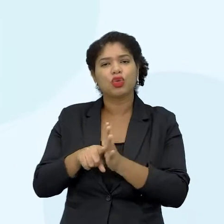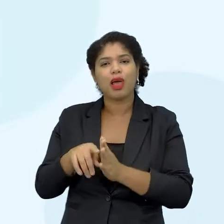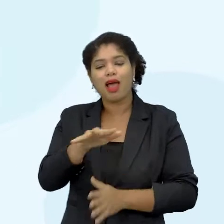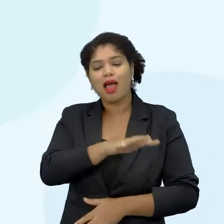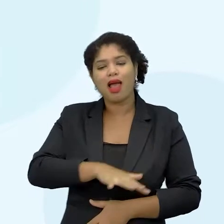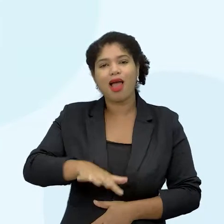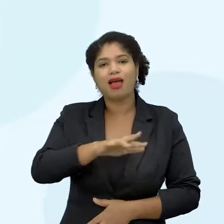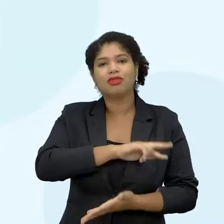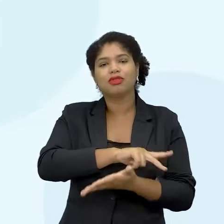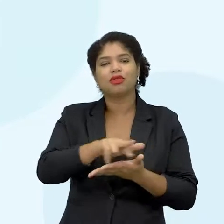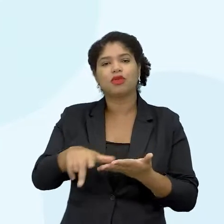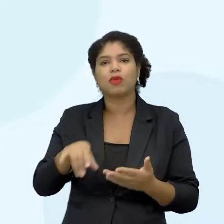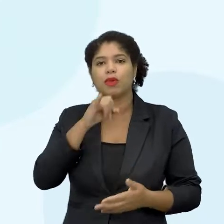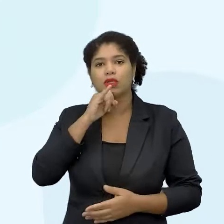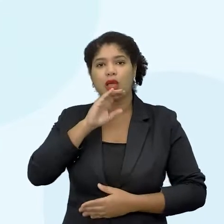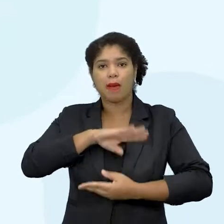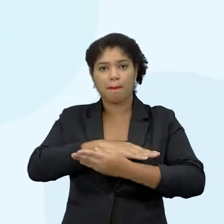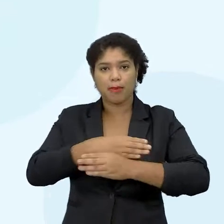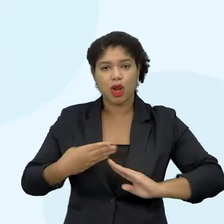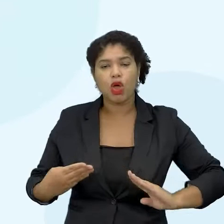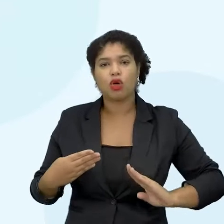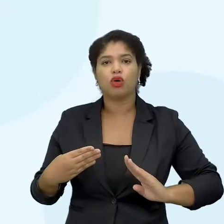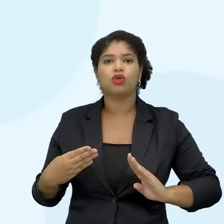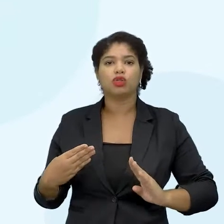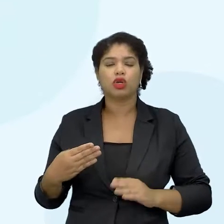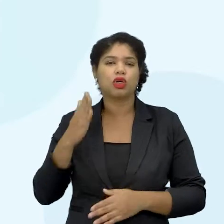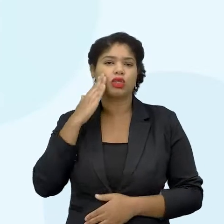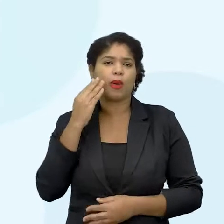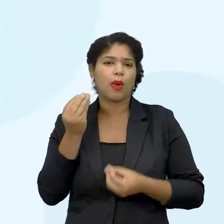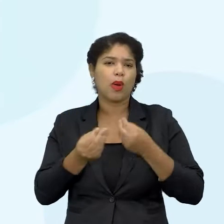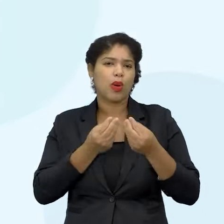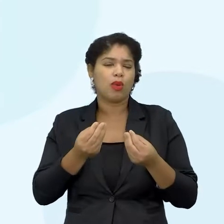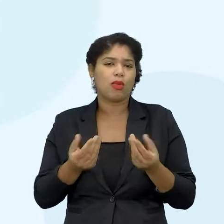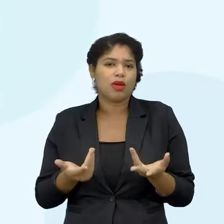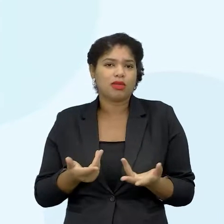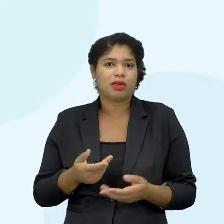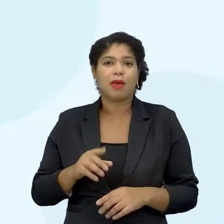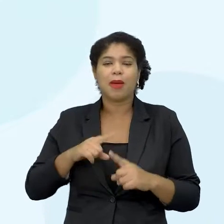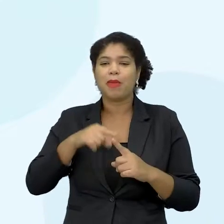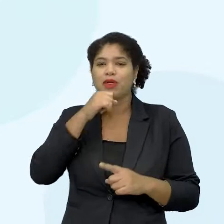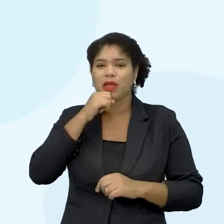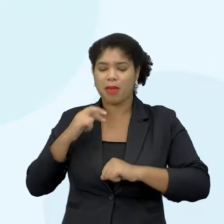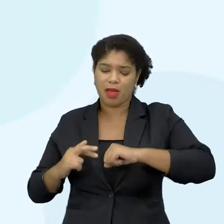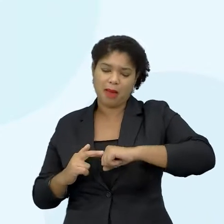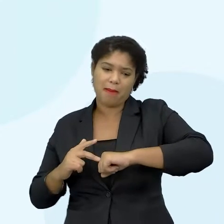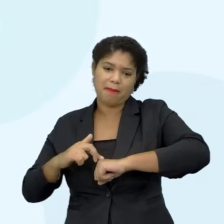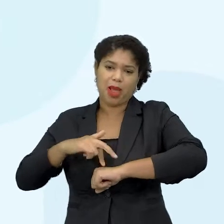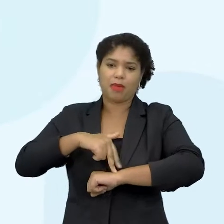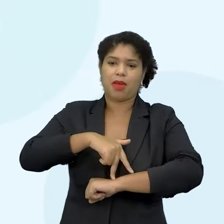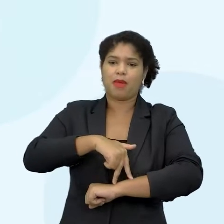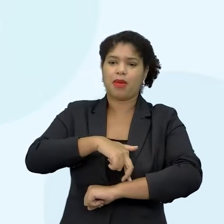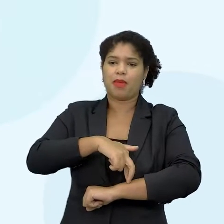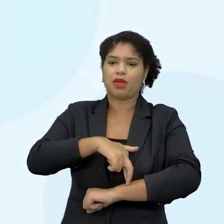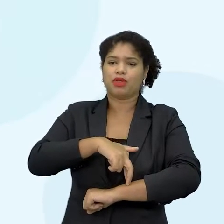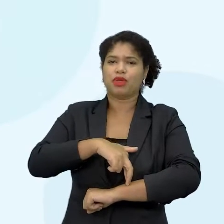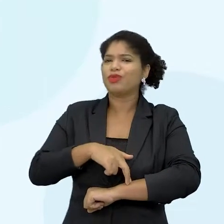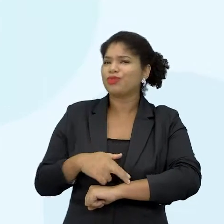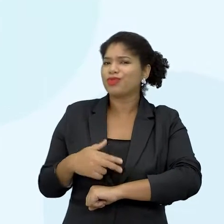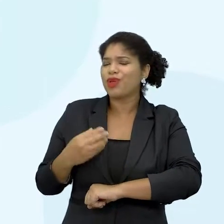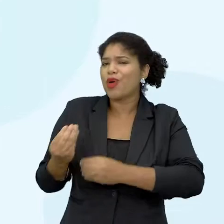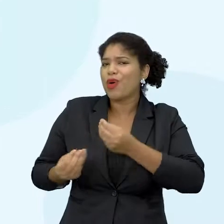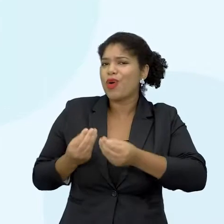áreas, então, tanto biológica, visão biológica do homem, de como saímos de australopithecus até Homo sapiens. Certo, das